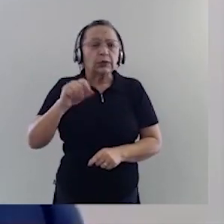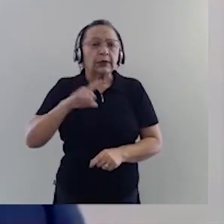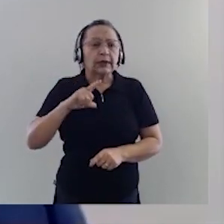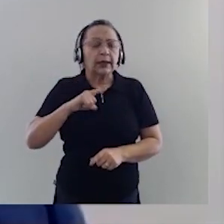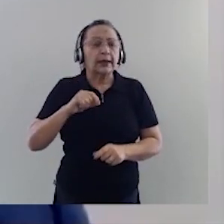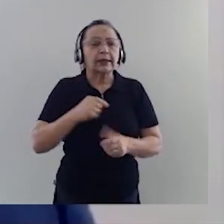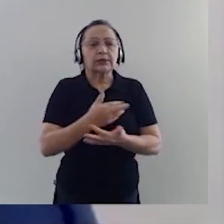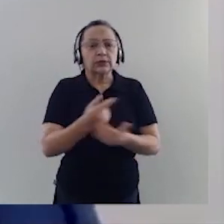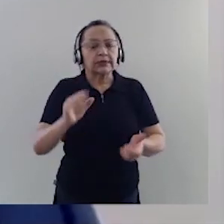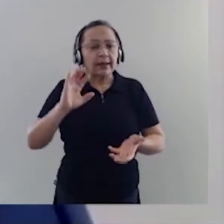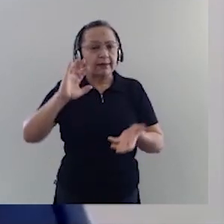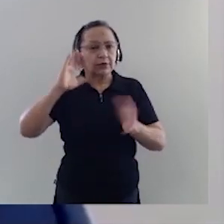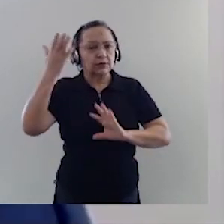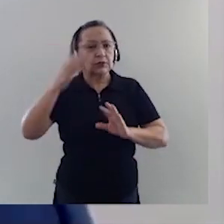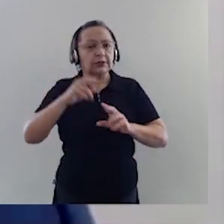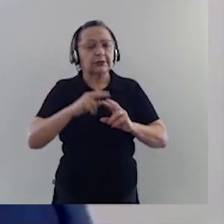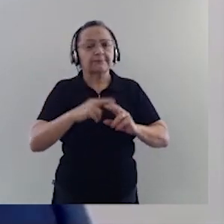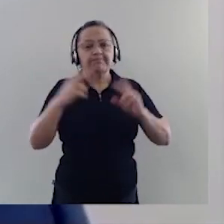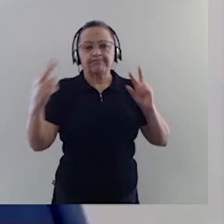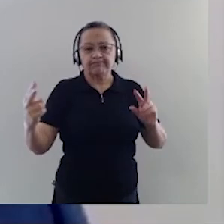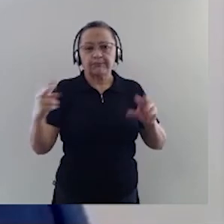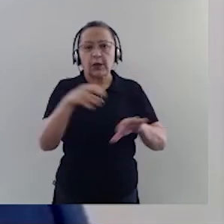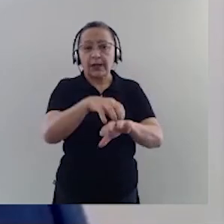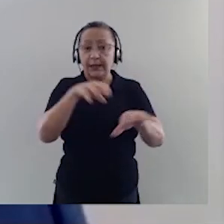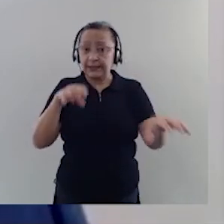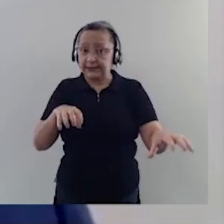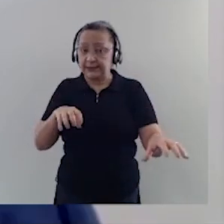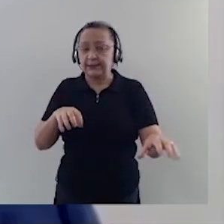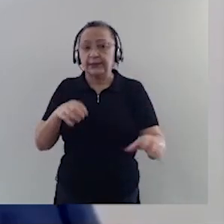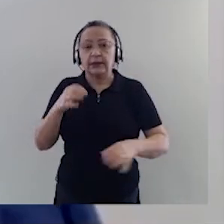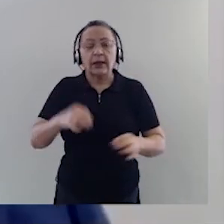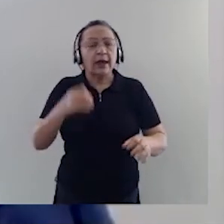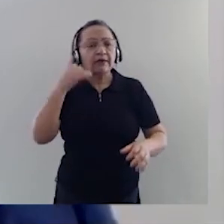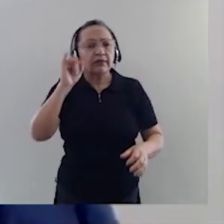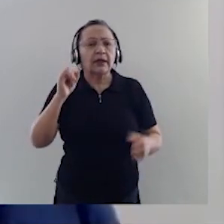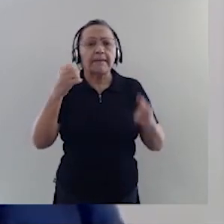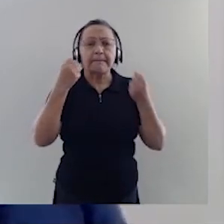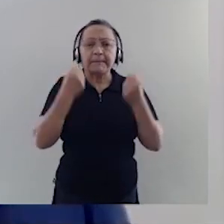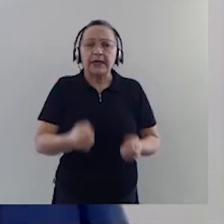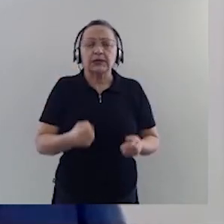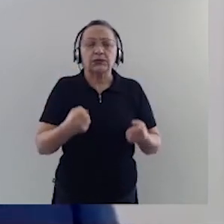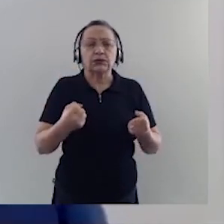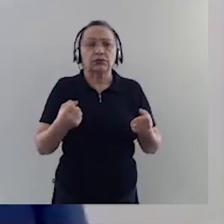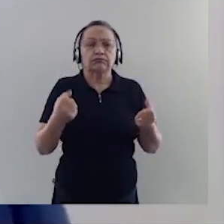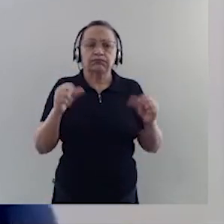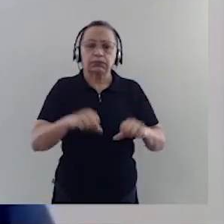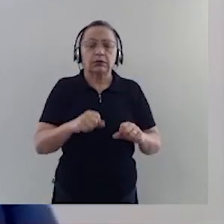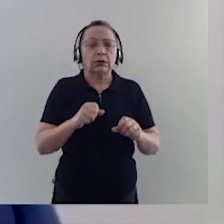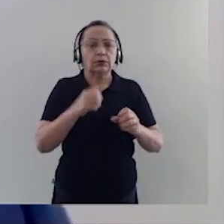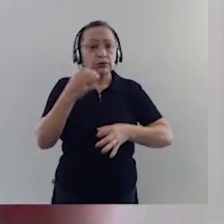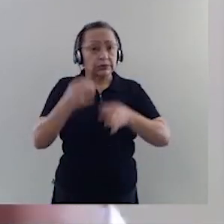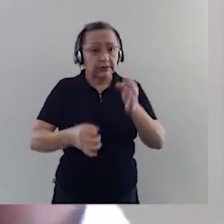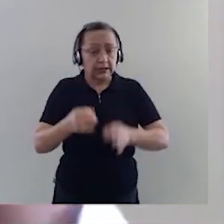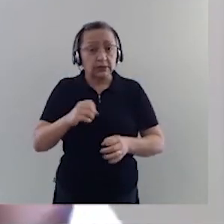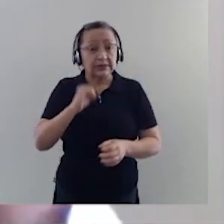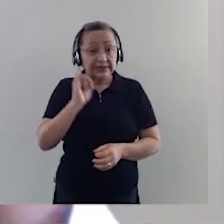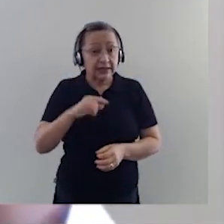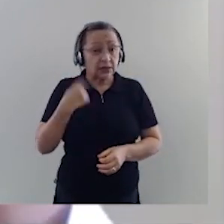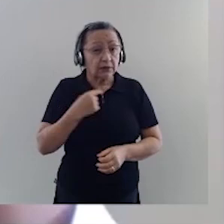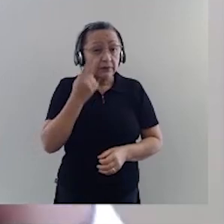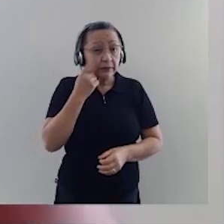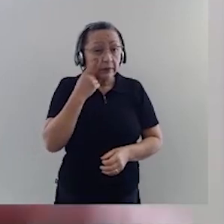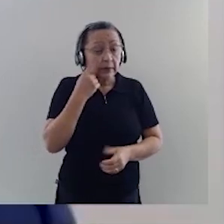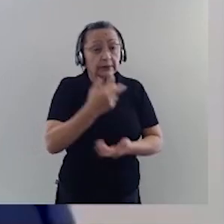extrajudiciais para não levar o judiciário a um colapso. E se nós formos para o direito de empresa, se nós formos ainda